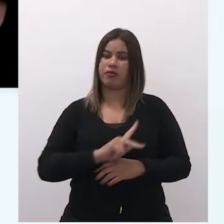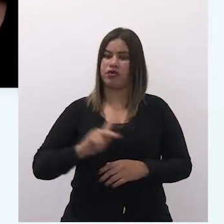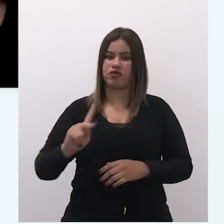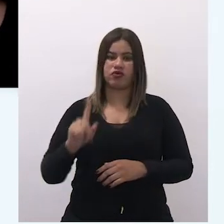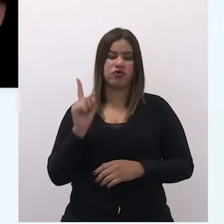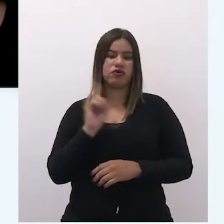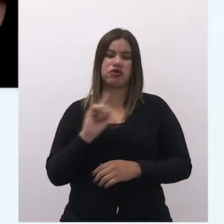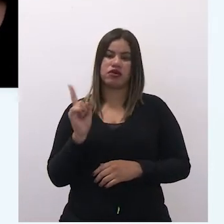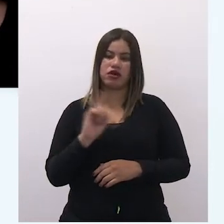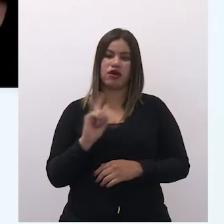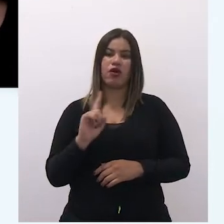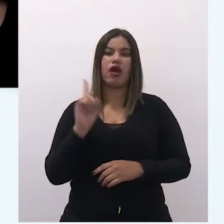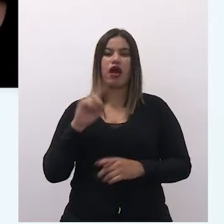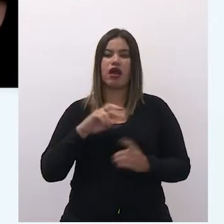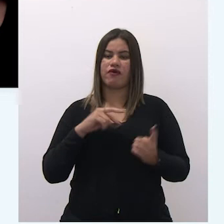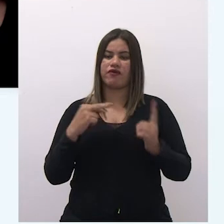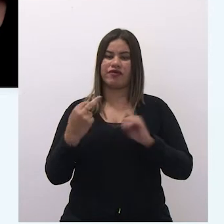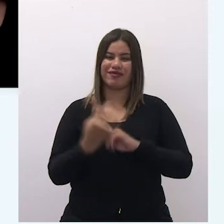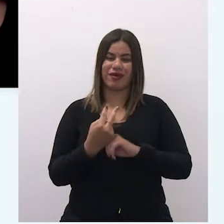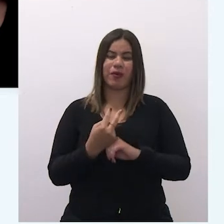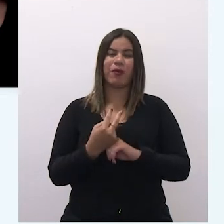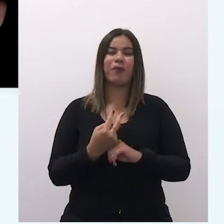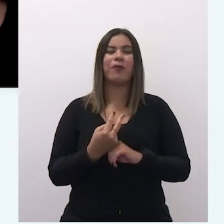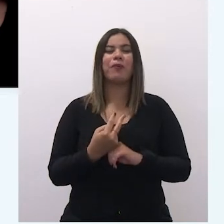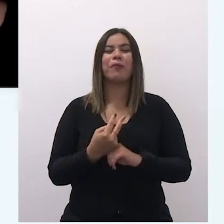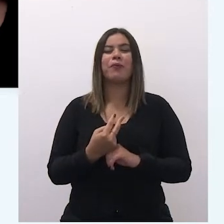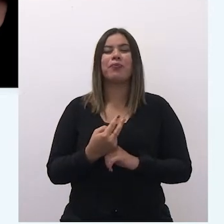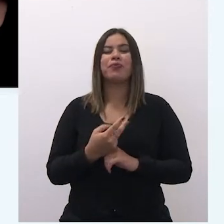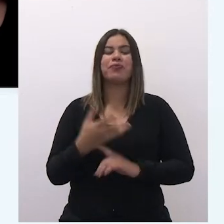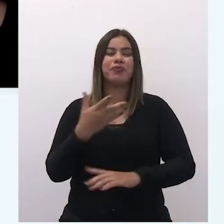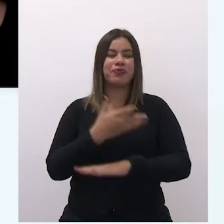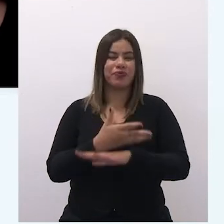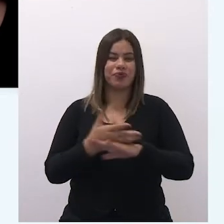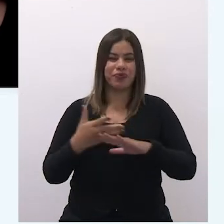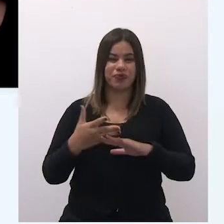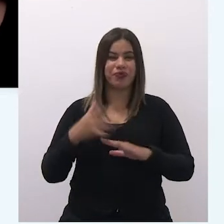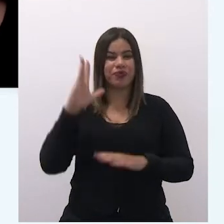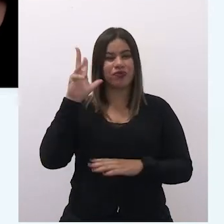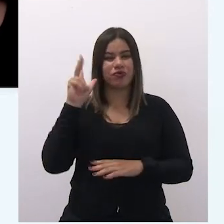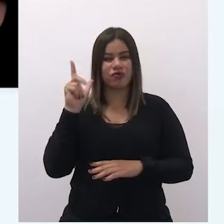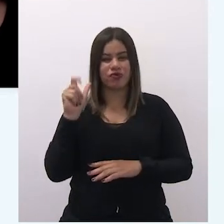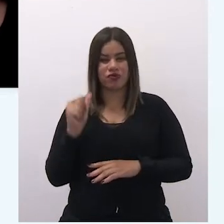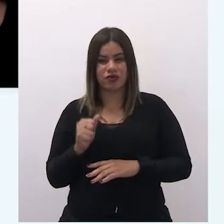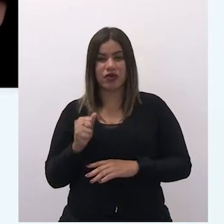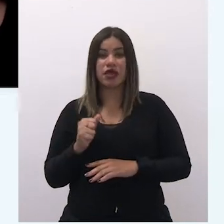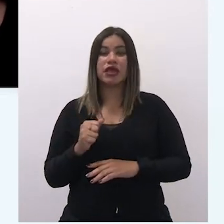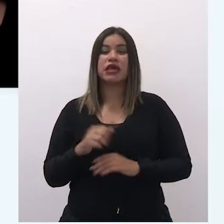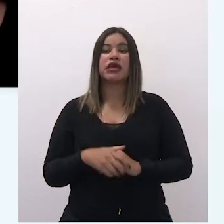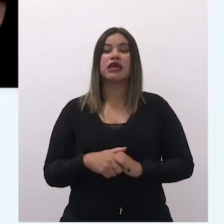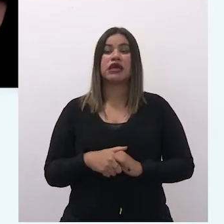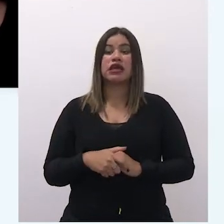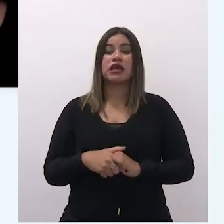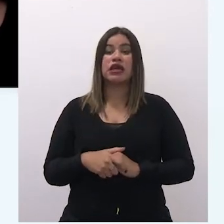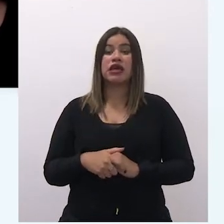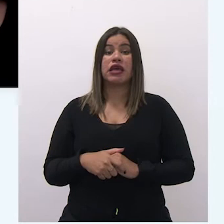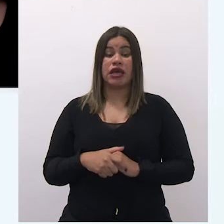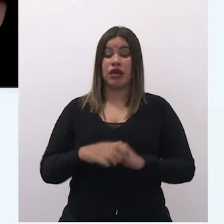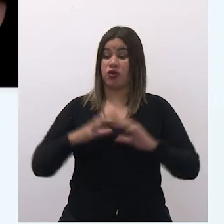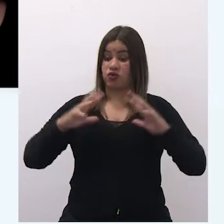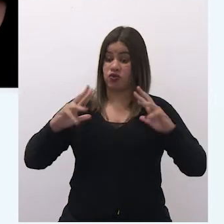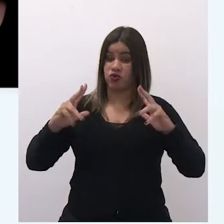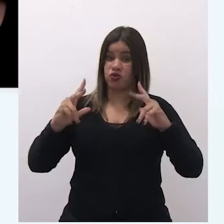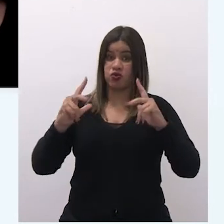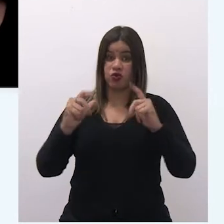naquela perspectiva de que, eu gosto muito de utilizar aquele provérbio africano, é preciso toda uma aldeia para educar uma criança, na escola